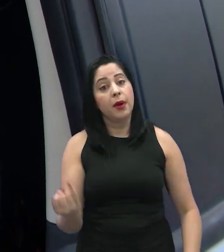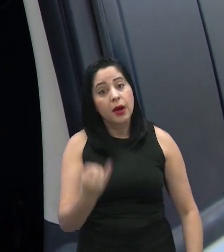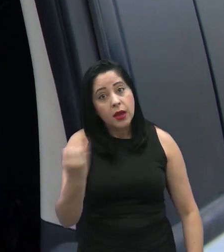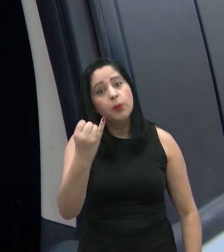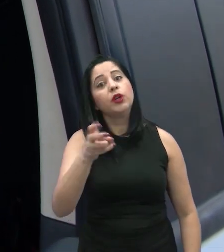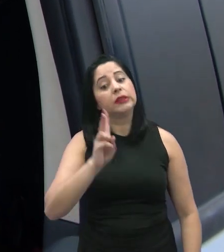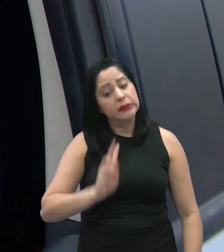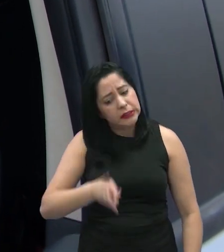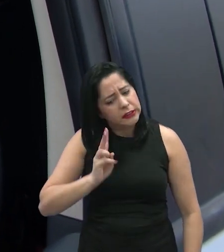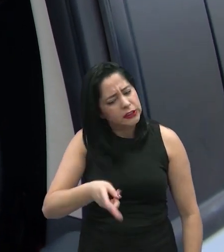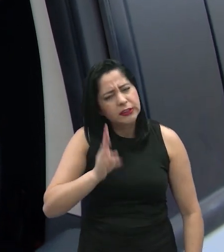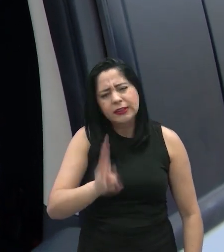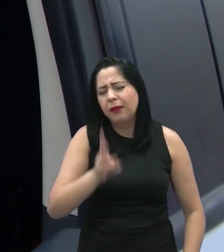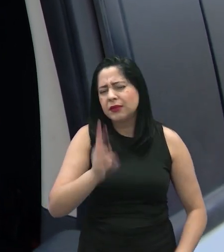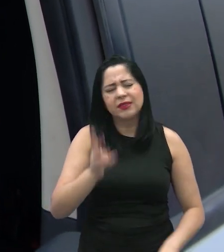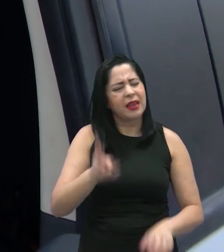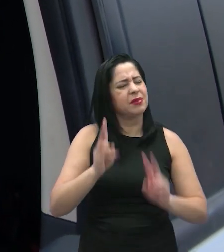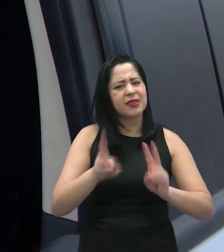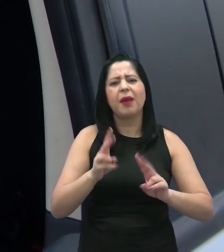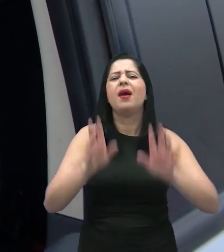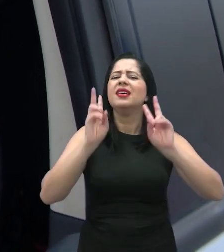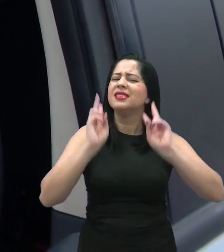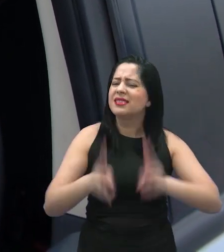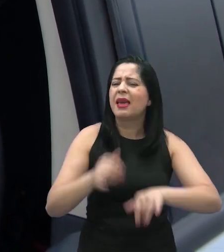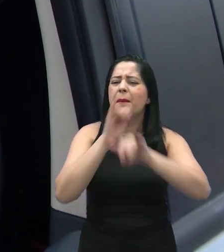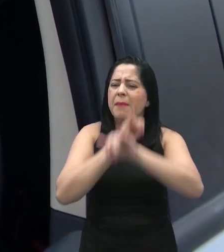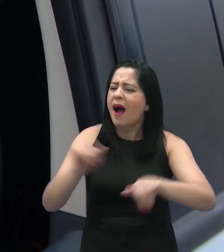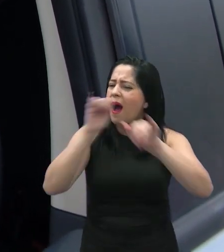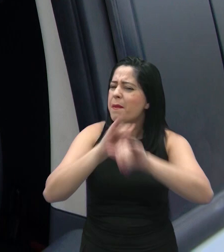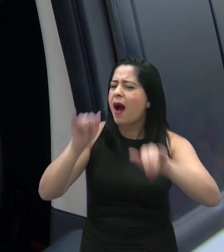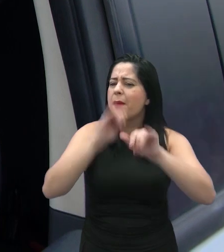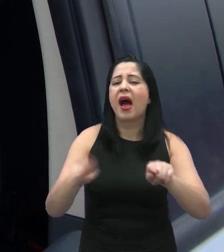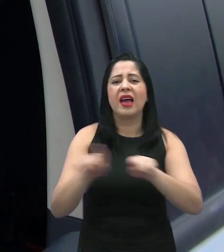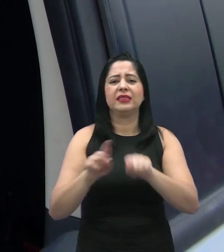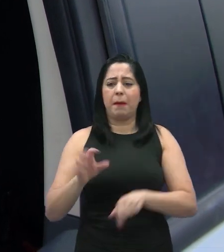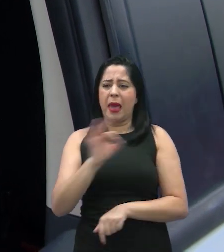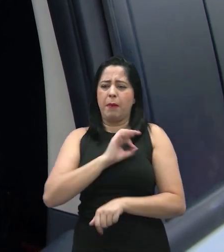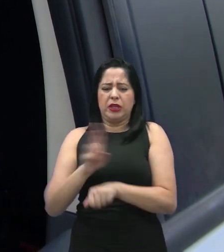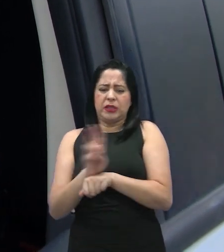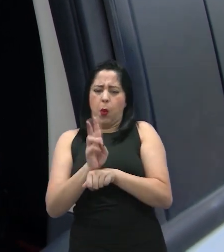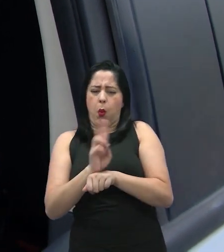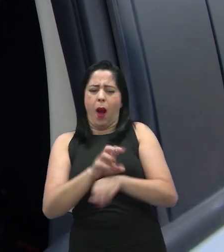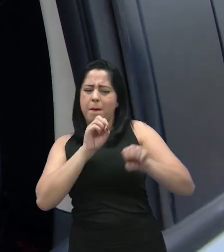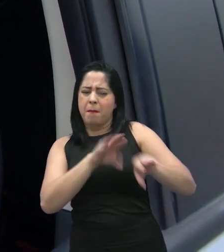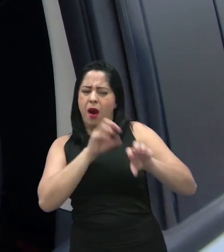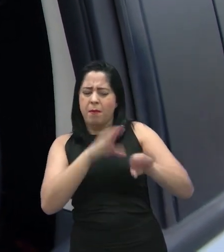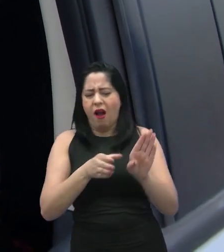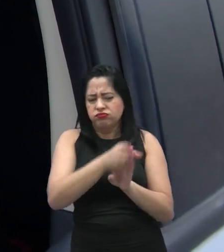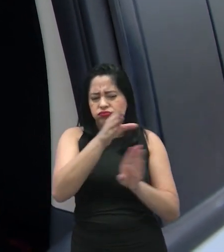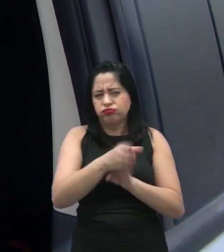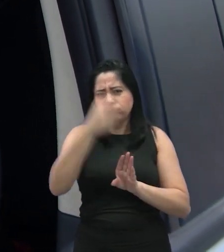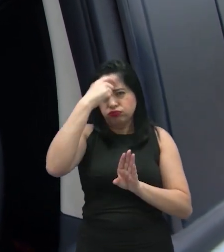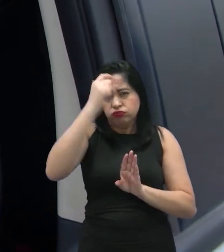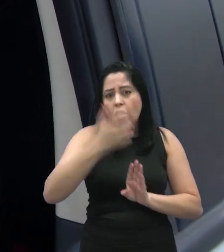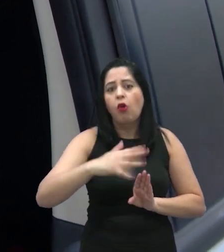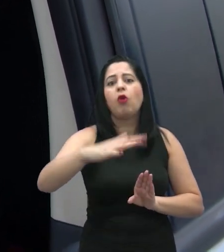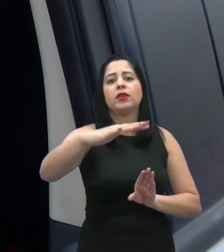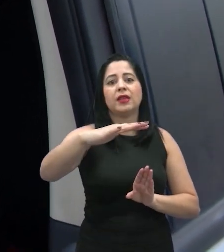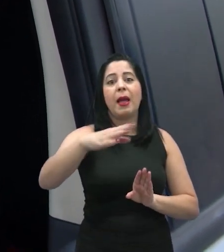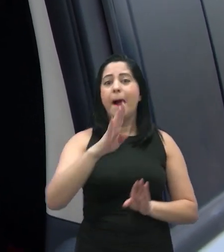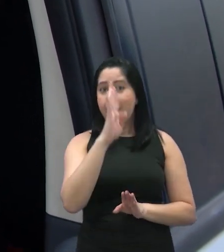necessária, tem que ser sequência todo o tempo, falando com as pessoas, fazendo blitz educativas, ensinando,